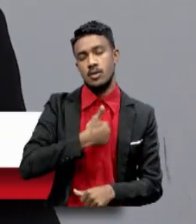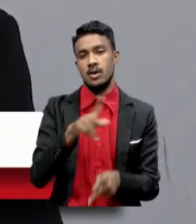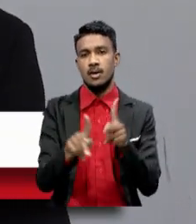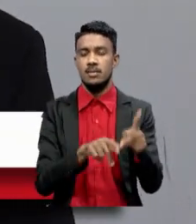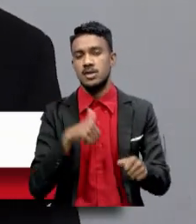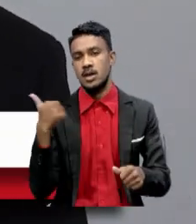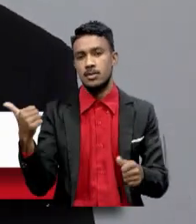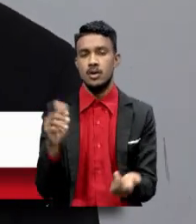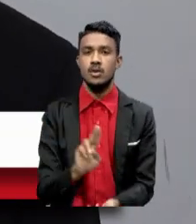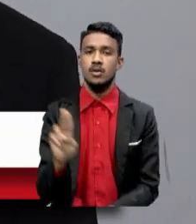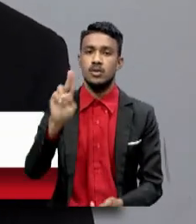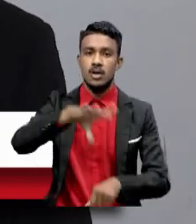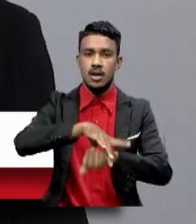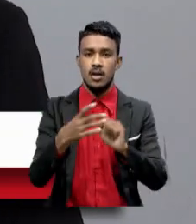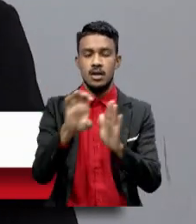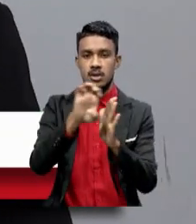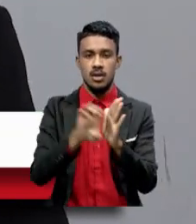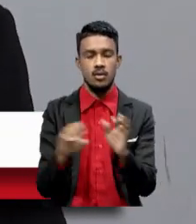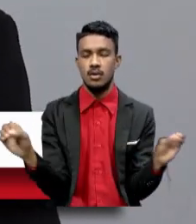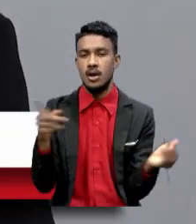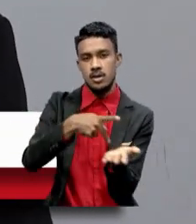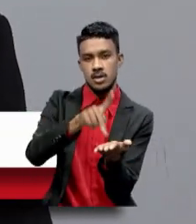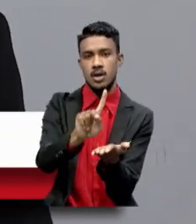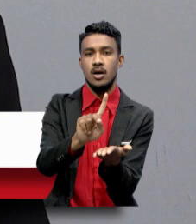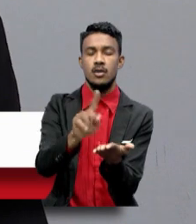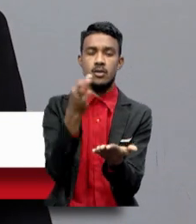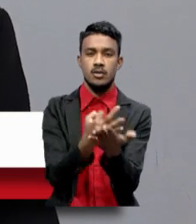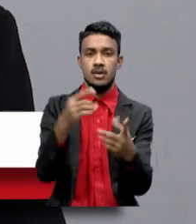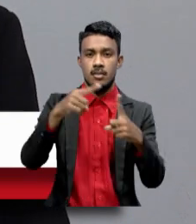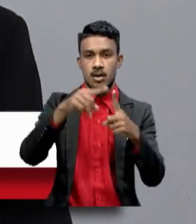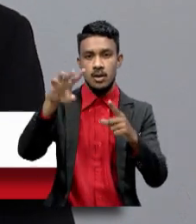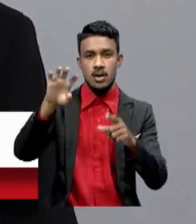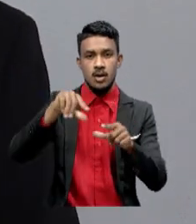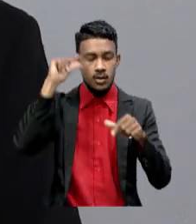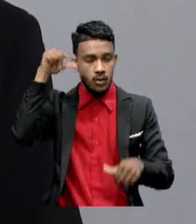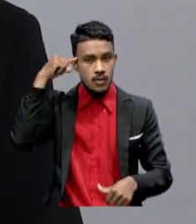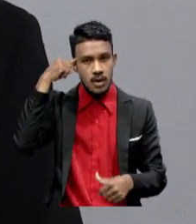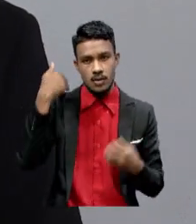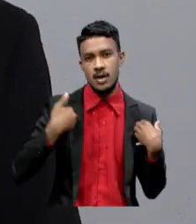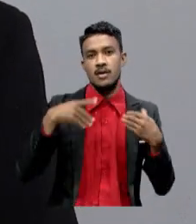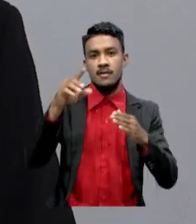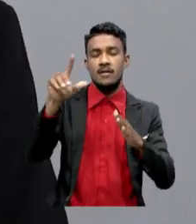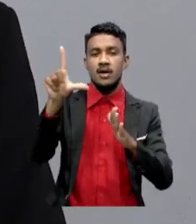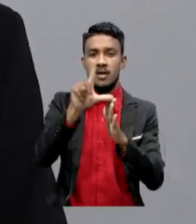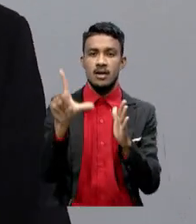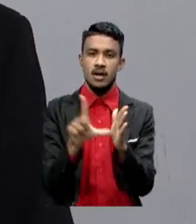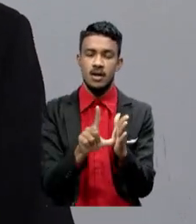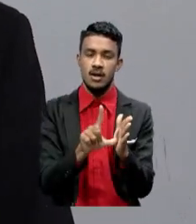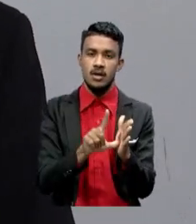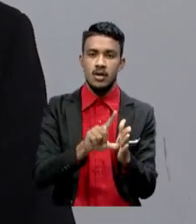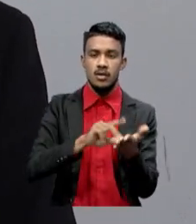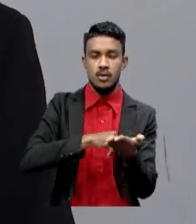reestar depois la coi selo arrendamento. Ba governo, claro, tinha um sistema. Lei número